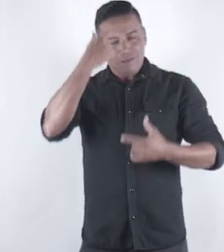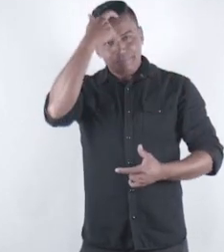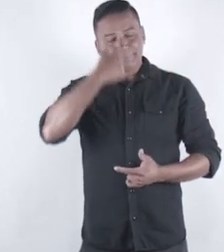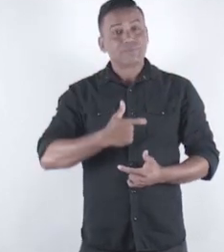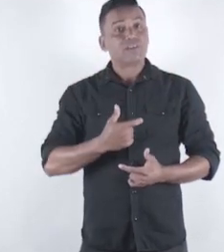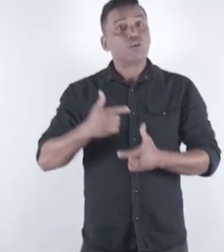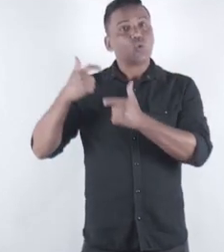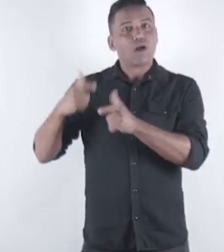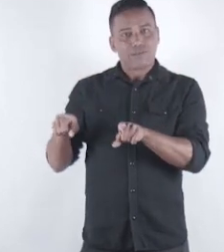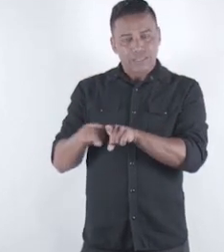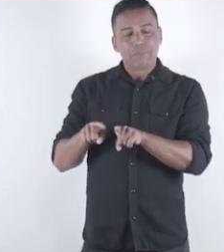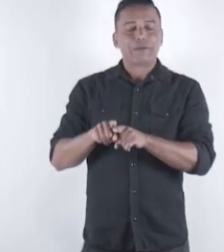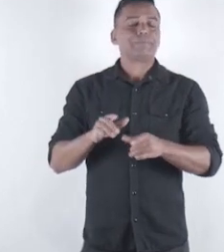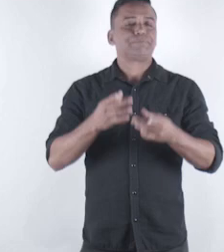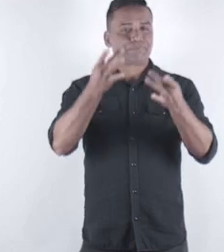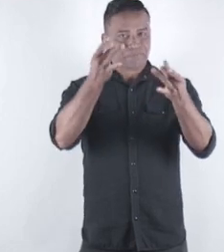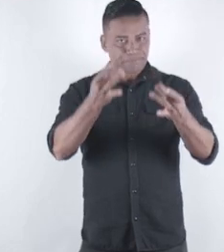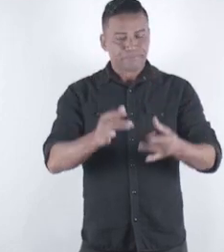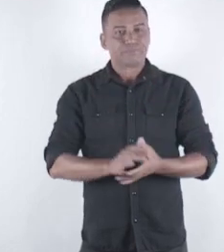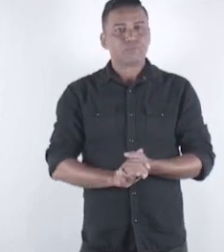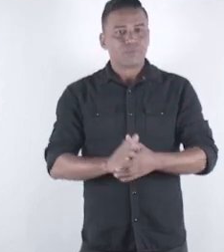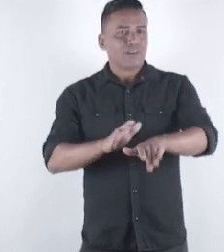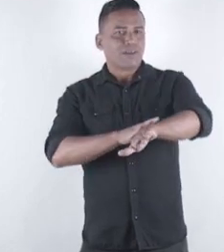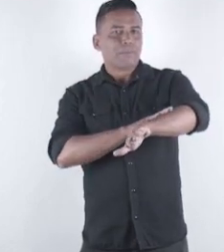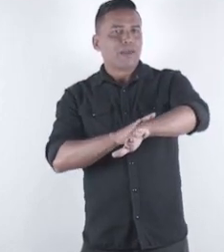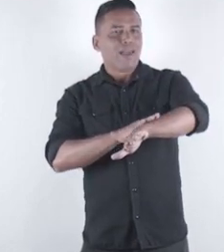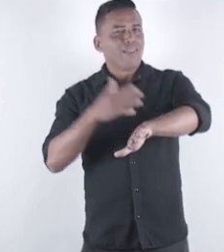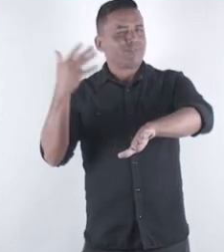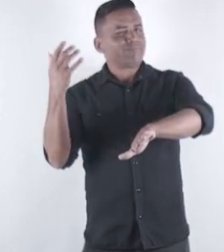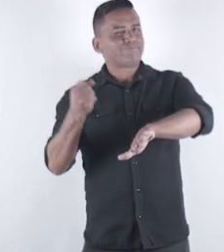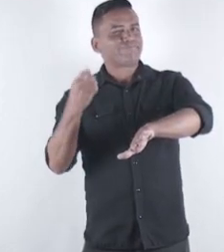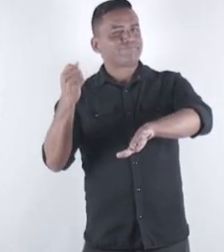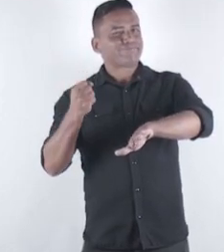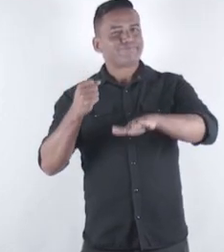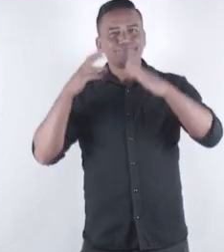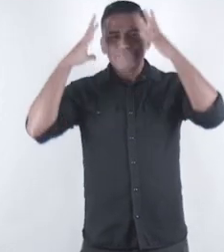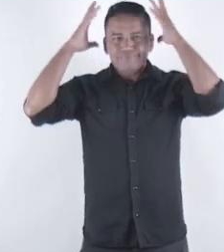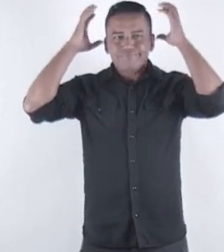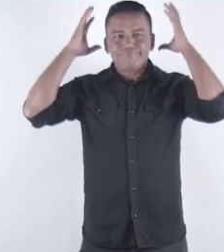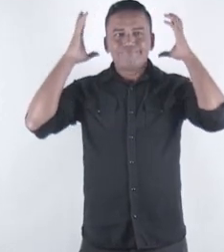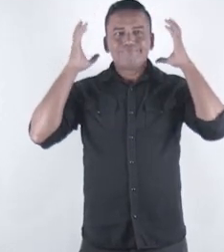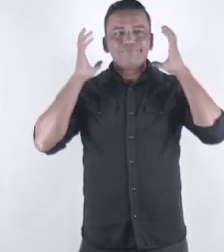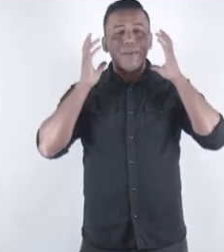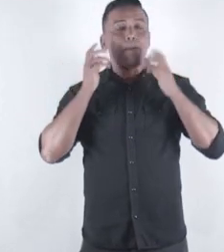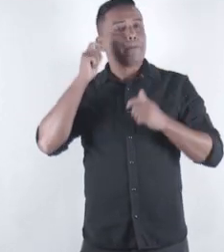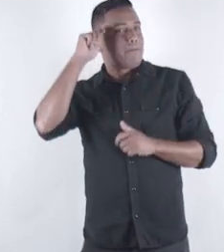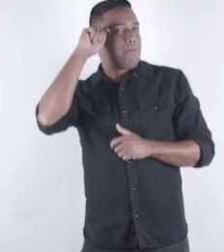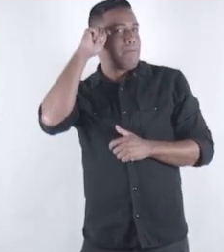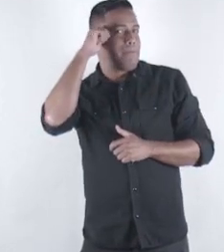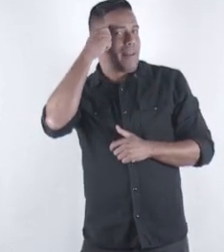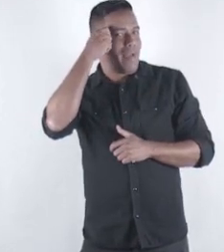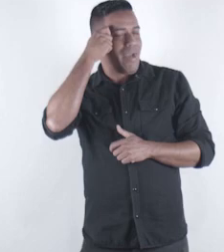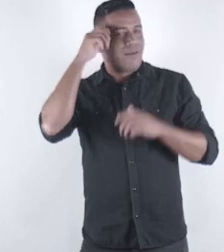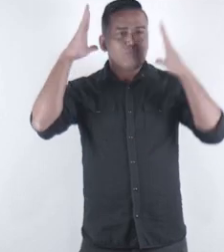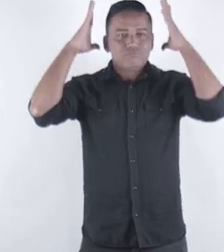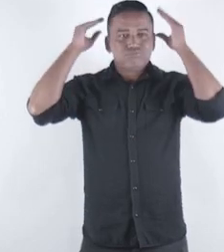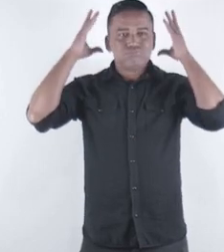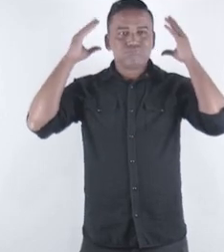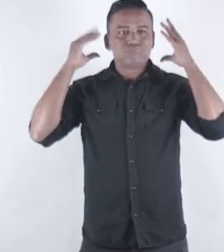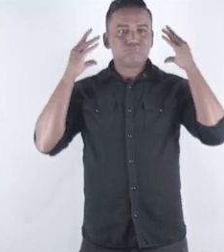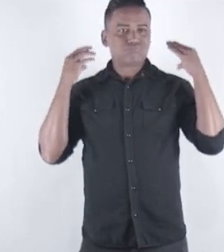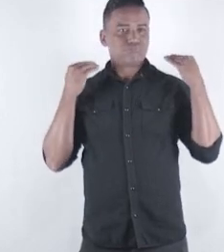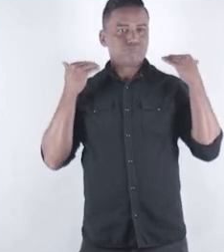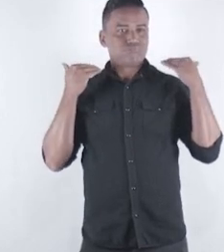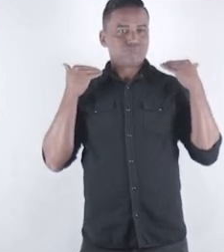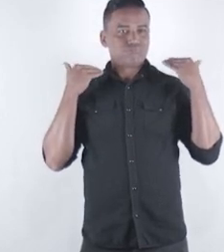ambiente onde eu estou. Eu tenho a pele clara, o meu cabelo é preto, bem preto, está comprido, está quase no